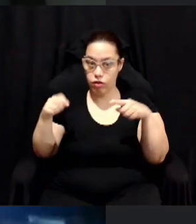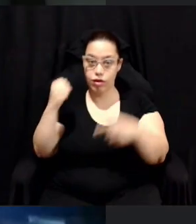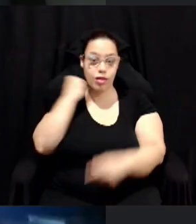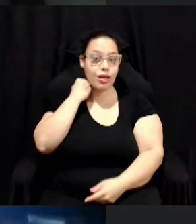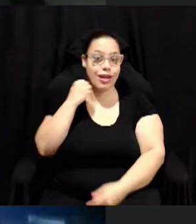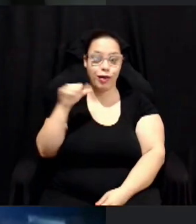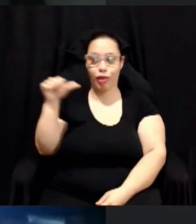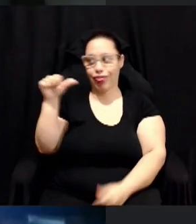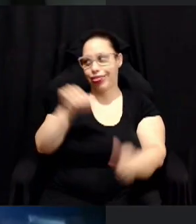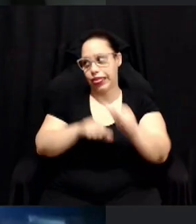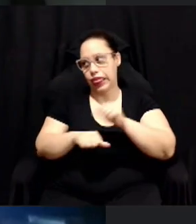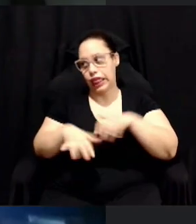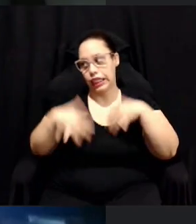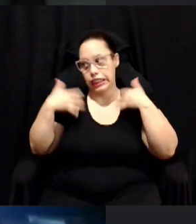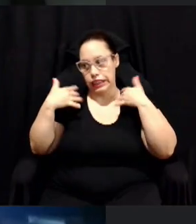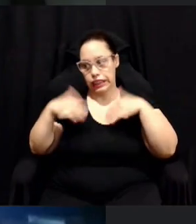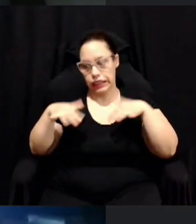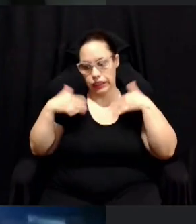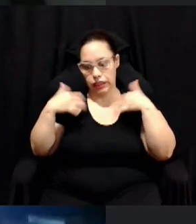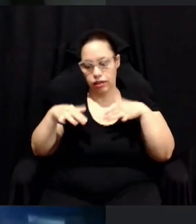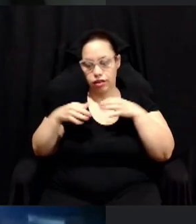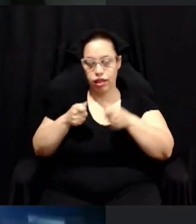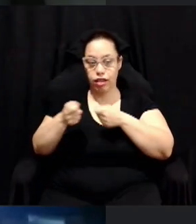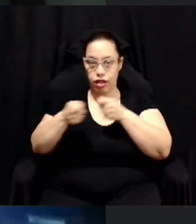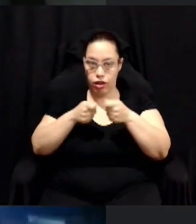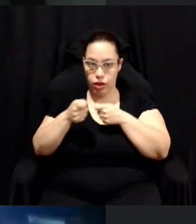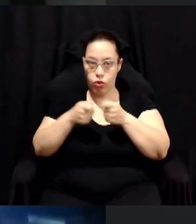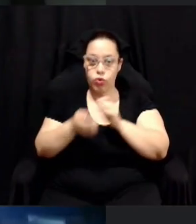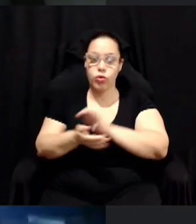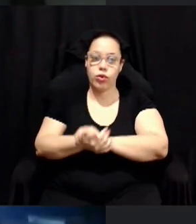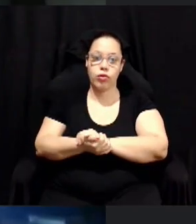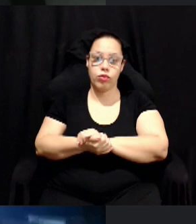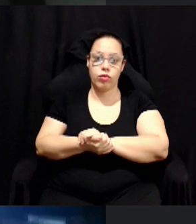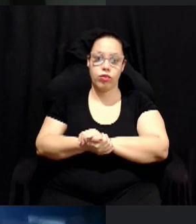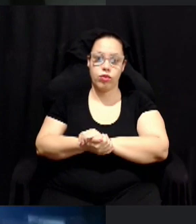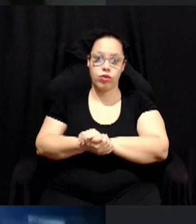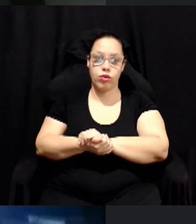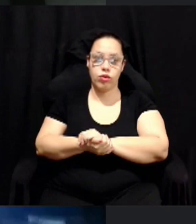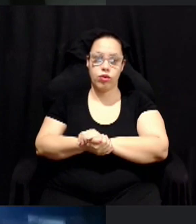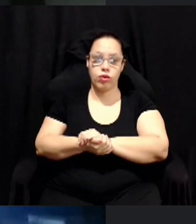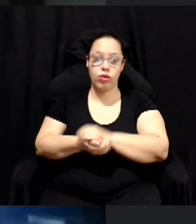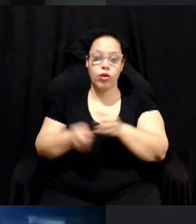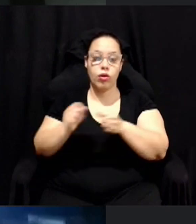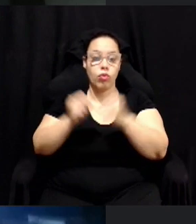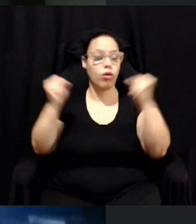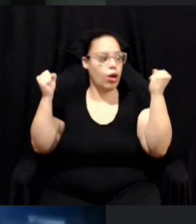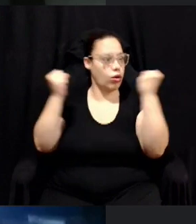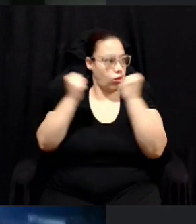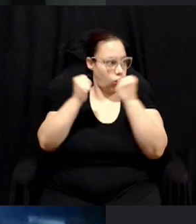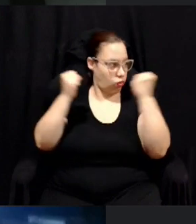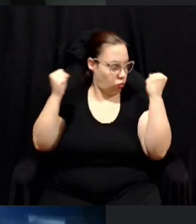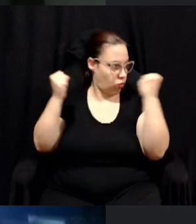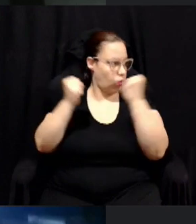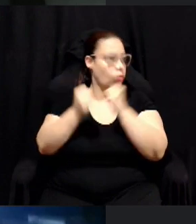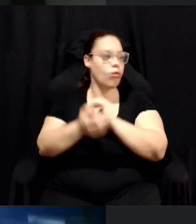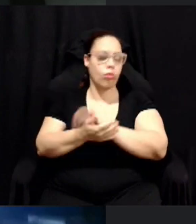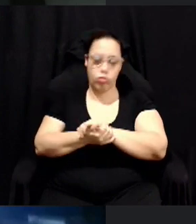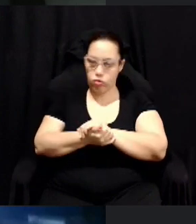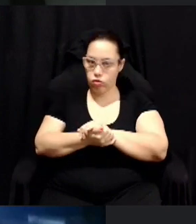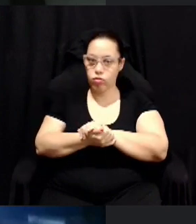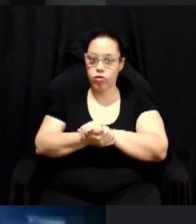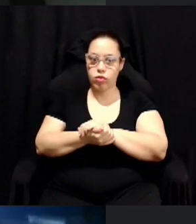às vezes é difícil a gente ter um controle sobre isso. Então, assim, mas eu faço atividade física, faço canto,